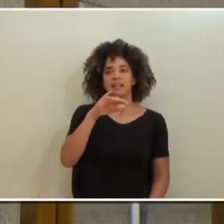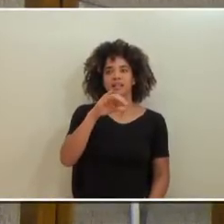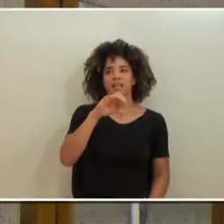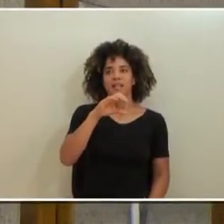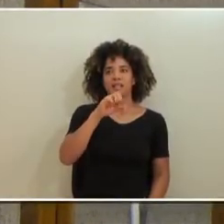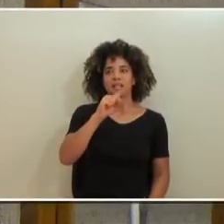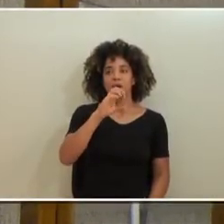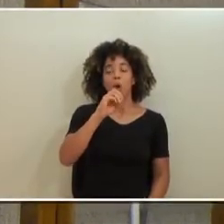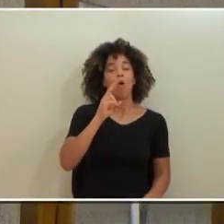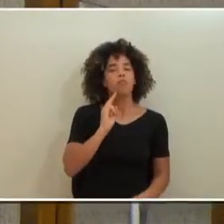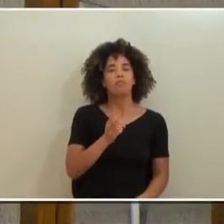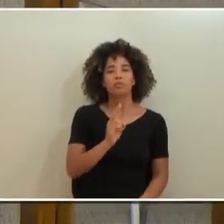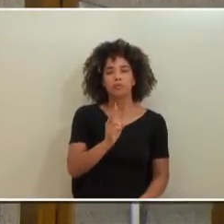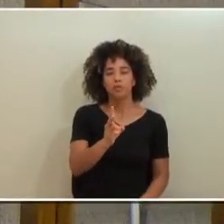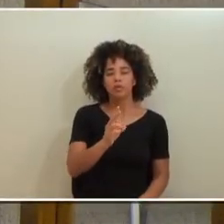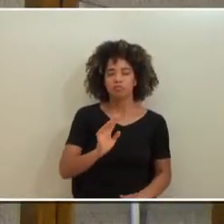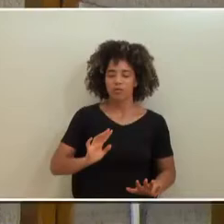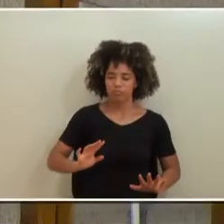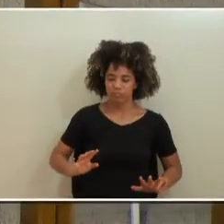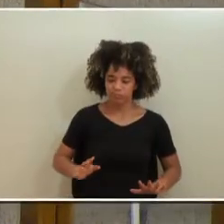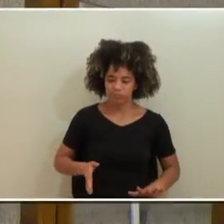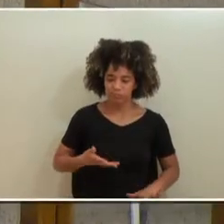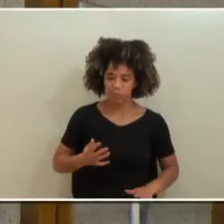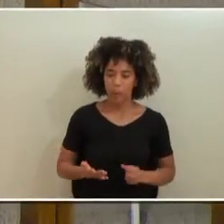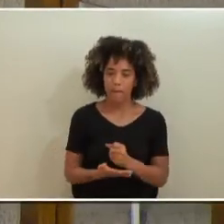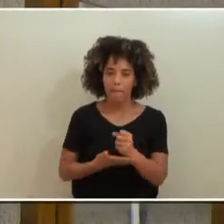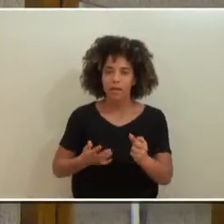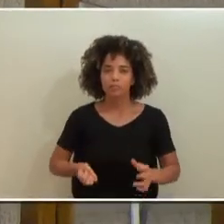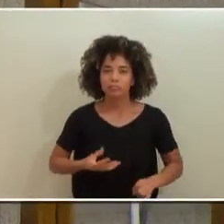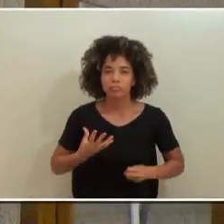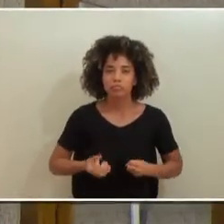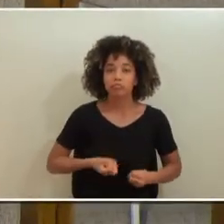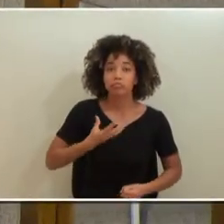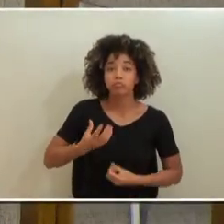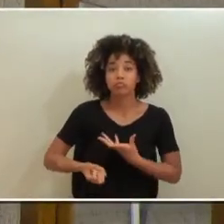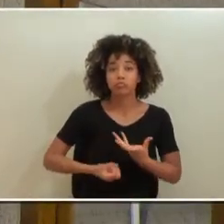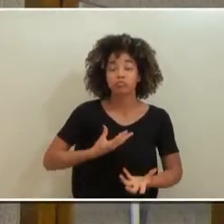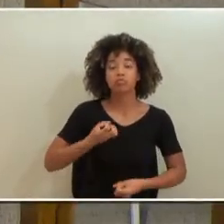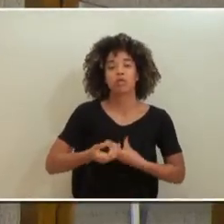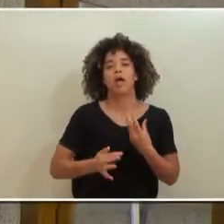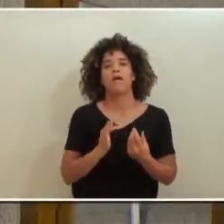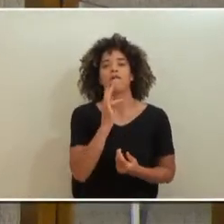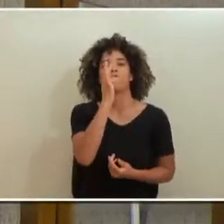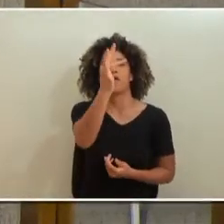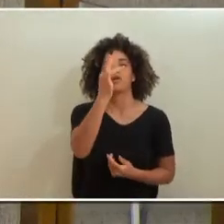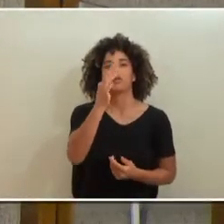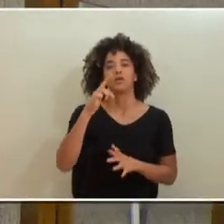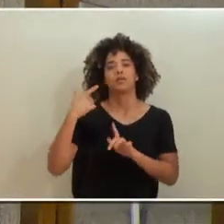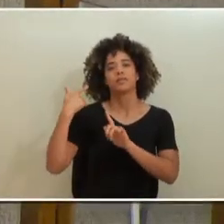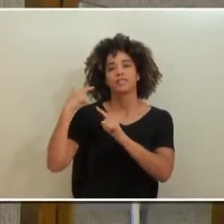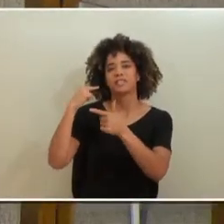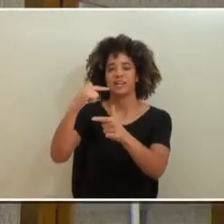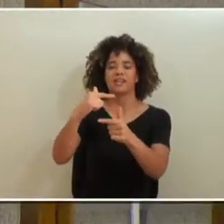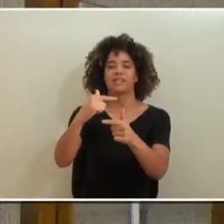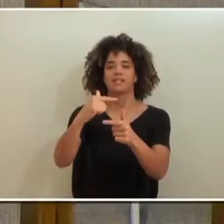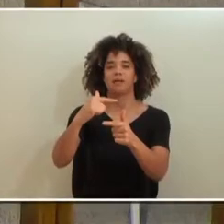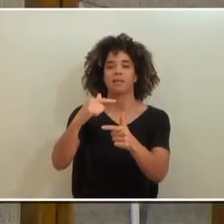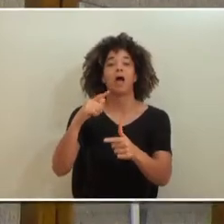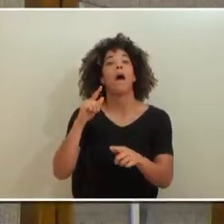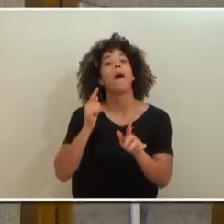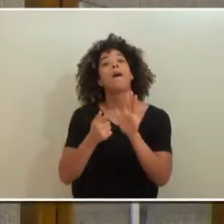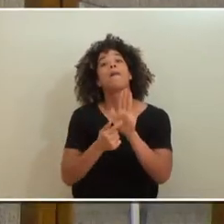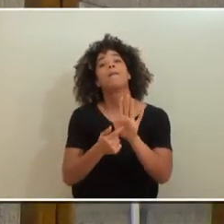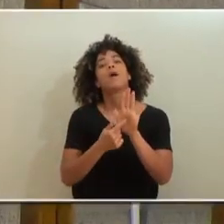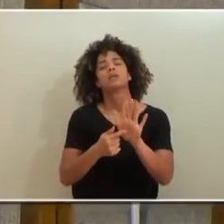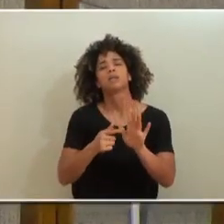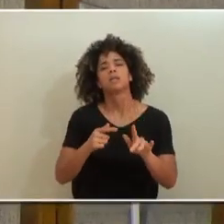de inspiração para futuras gerações, demonstrando que, por meio do serviço e dedicação, é possível fazer uma